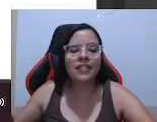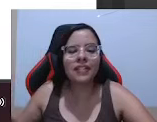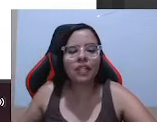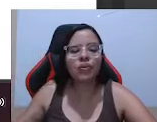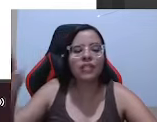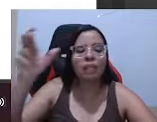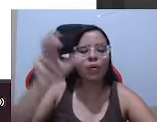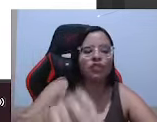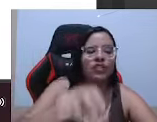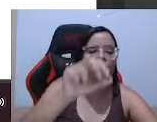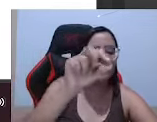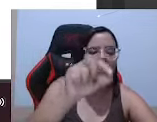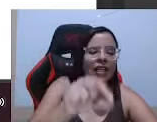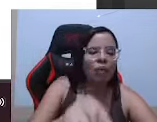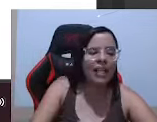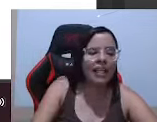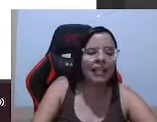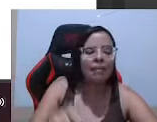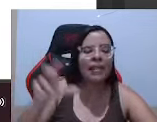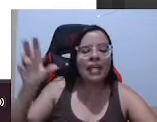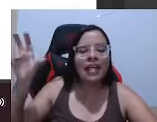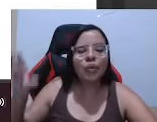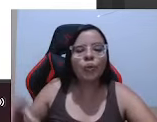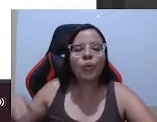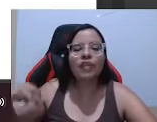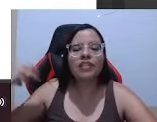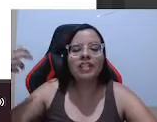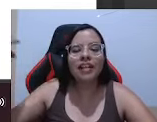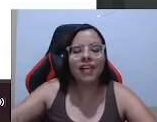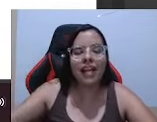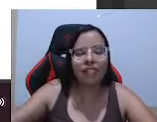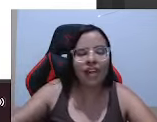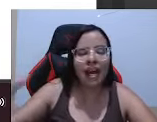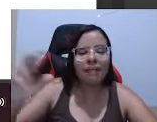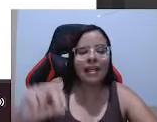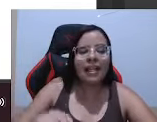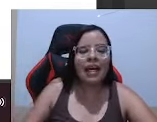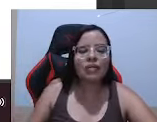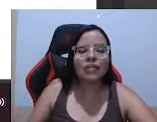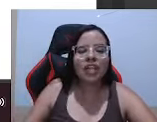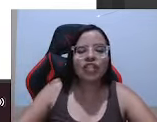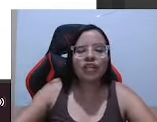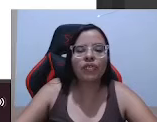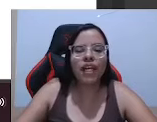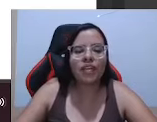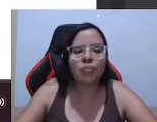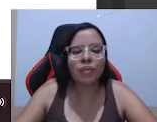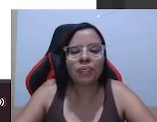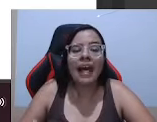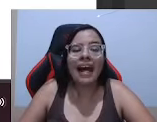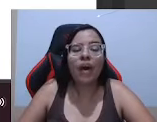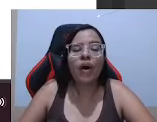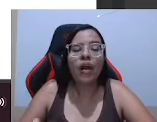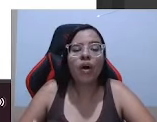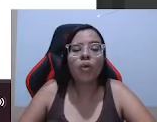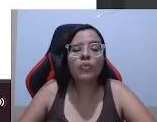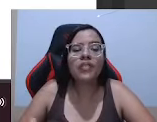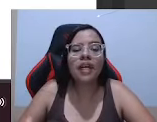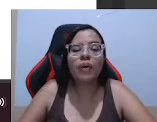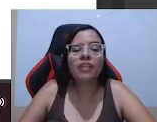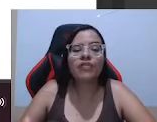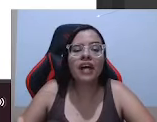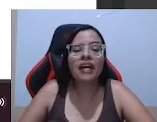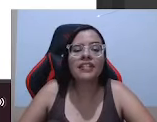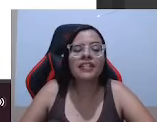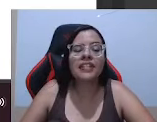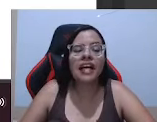dois requisitos, depois você precisa dar uma lida em tudo que você deverá enviar lá no site da Vunesp. Agora, como